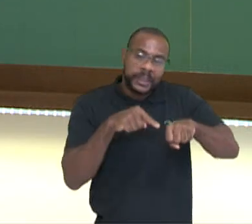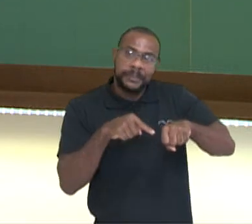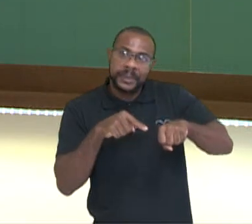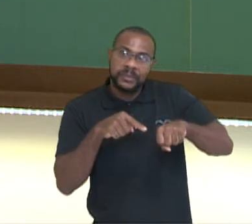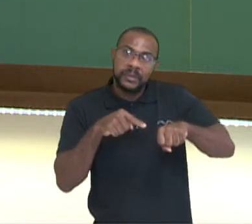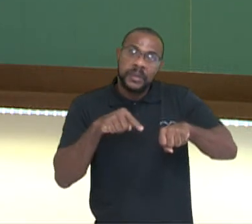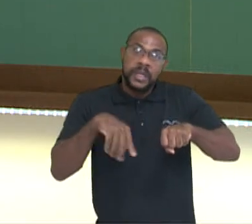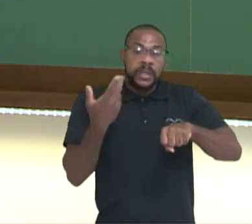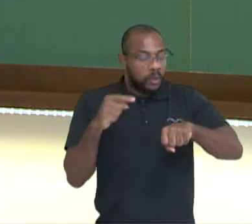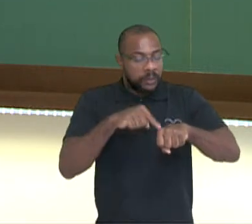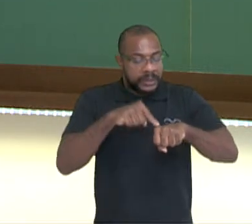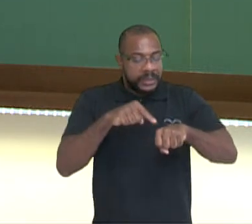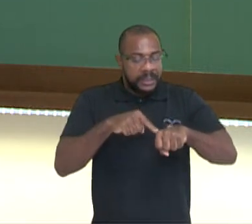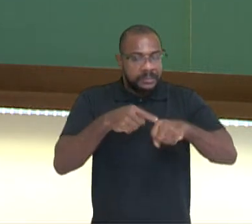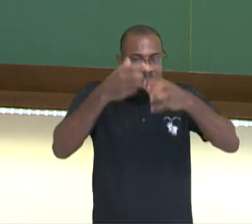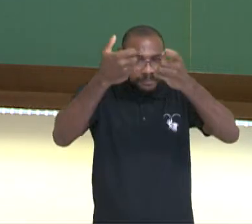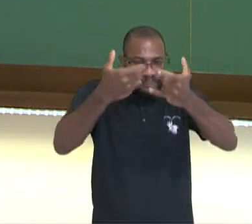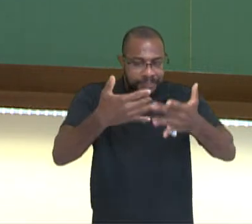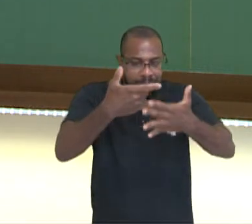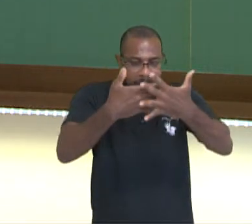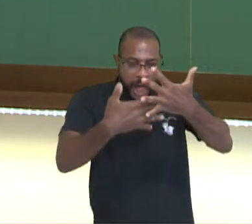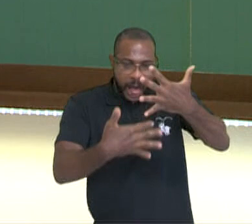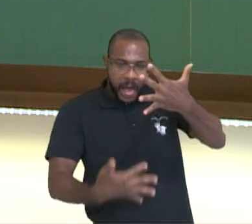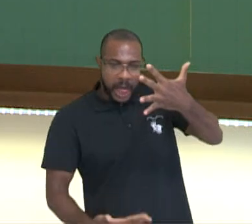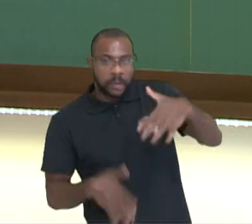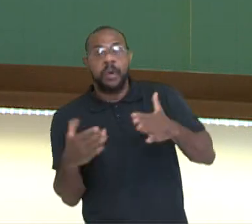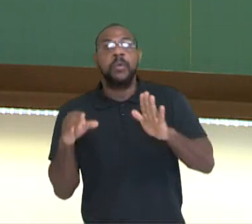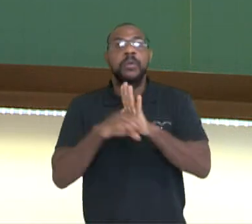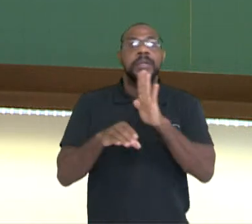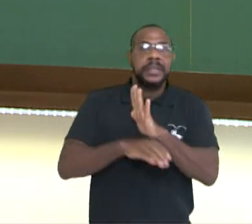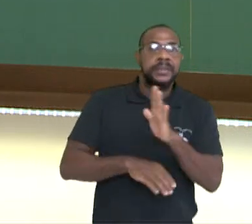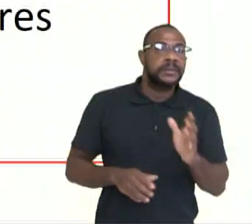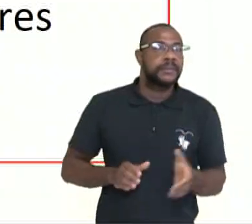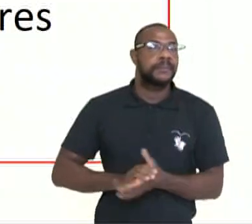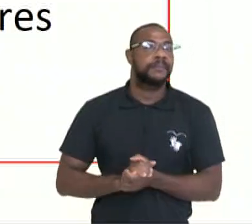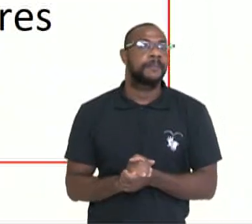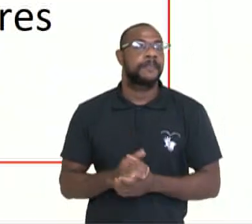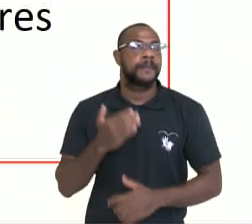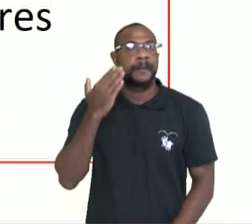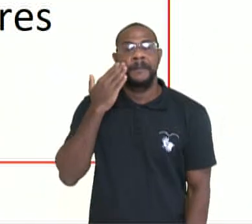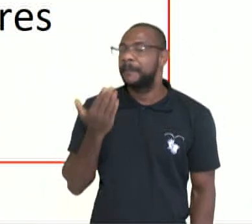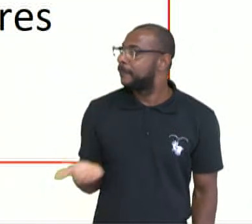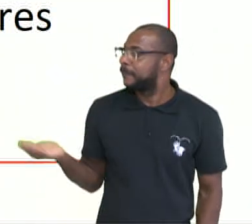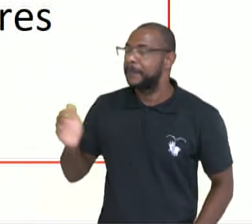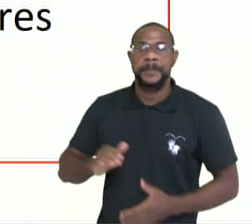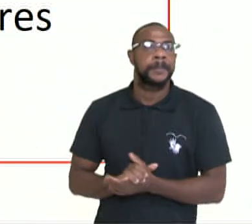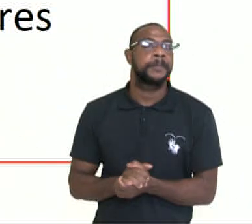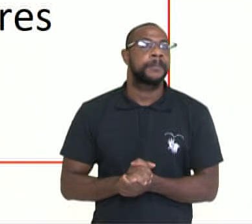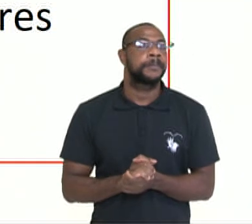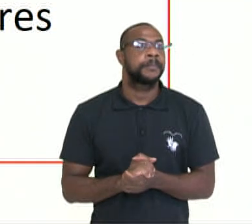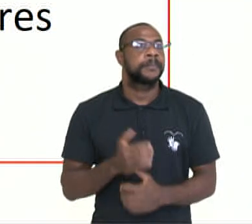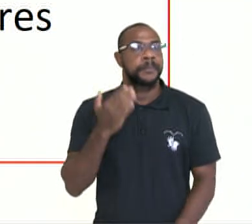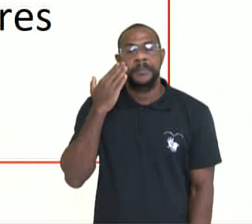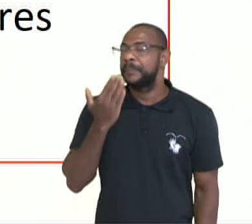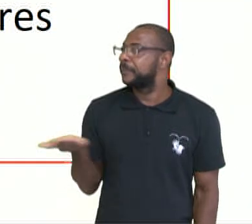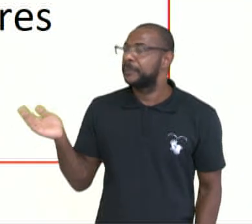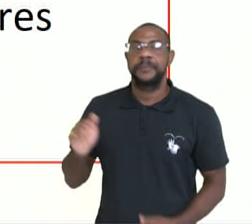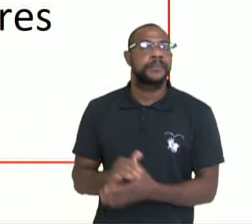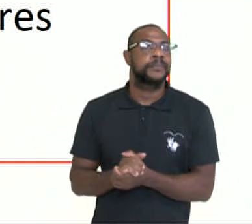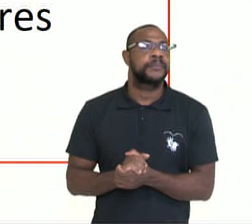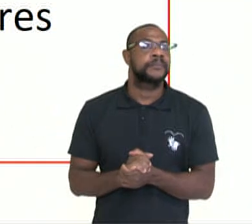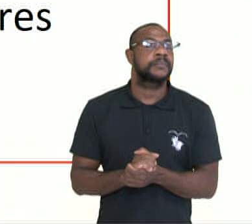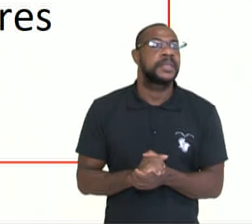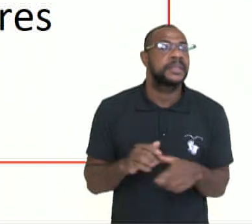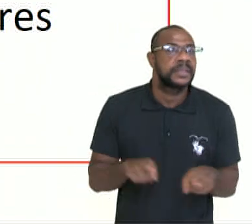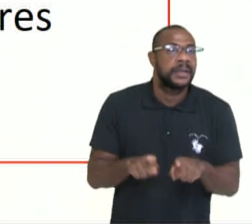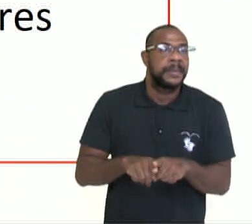leva a categorizar o conhecimento como algo importante. Por isso, a gente pode chamar a teoria do conhecimento de